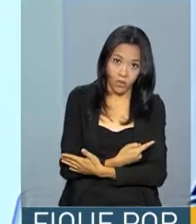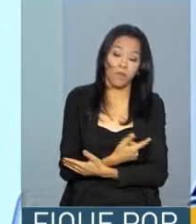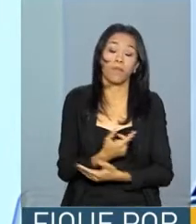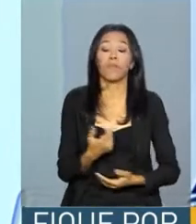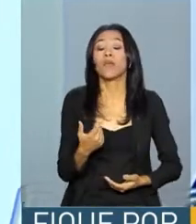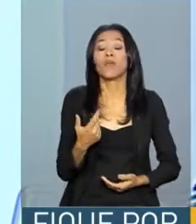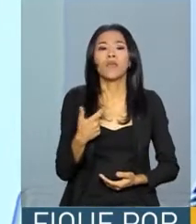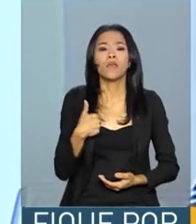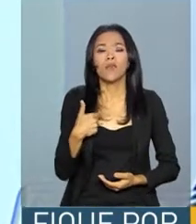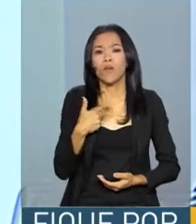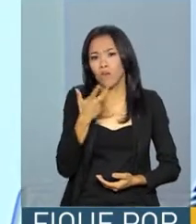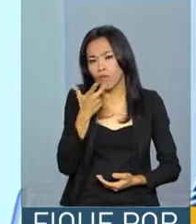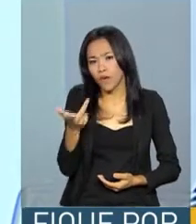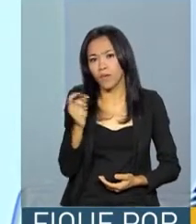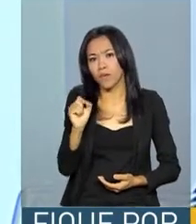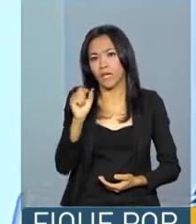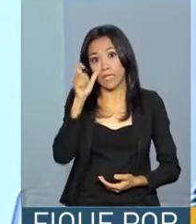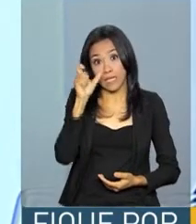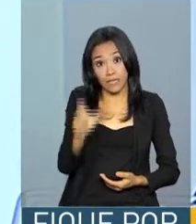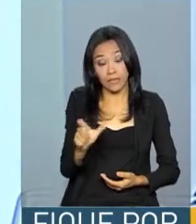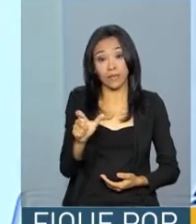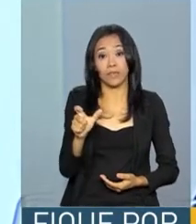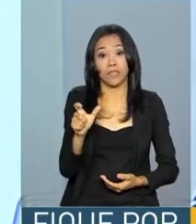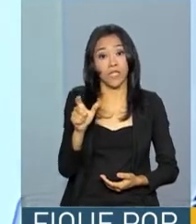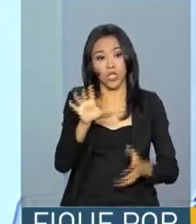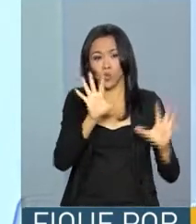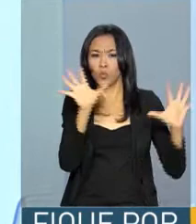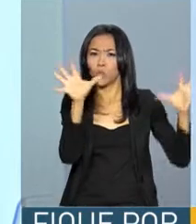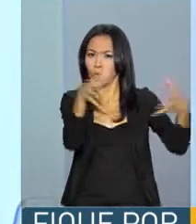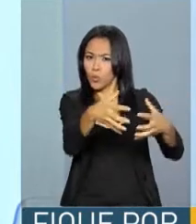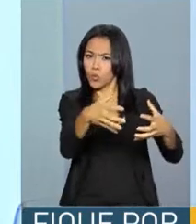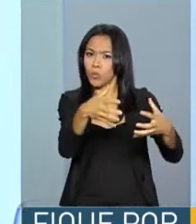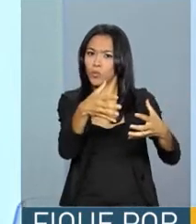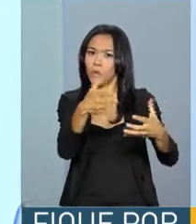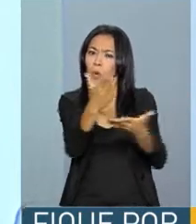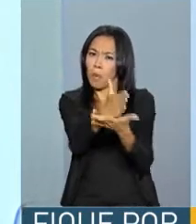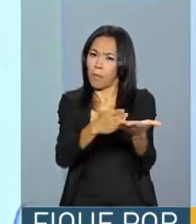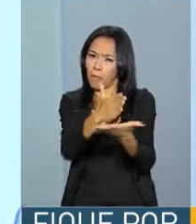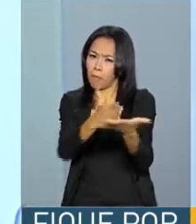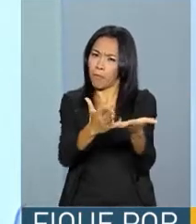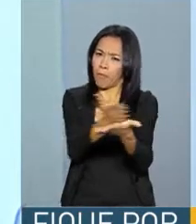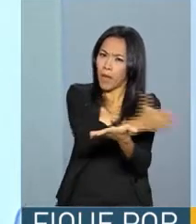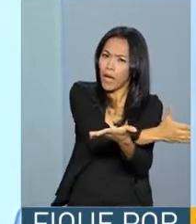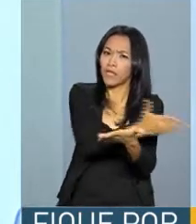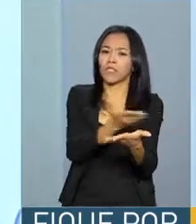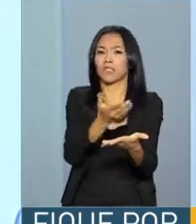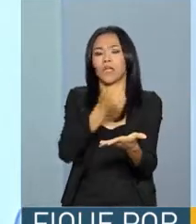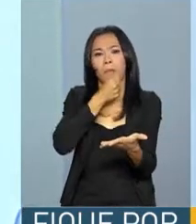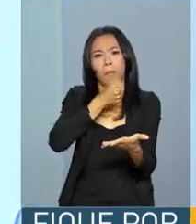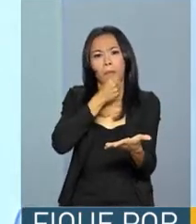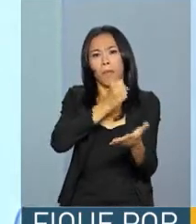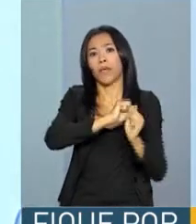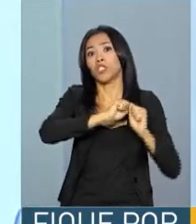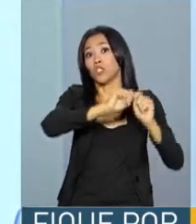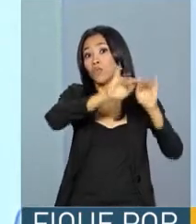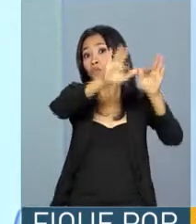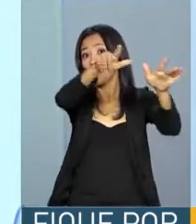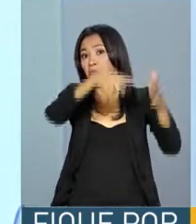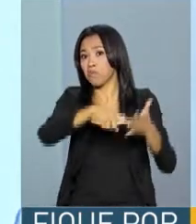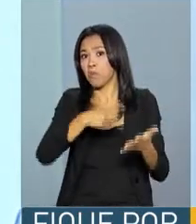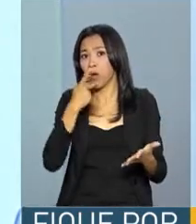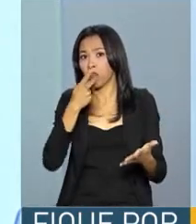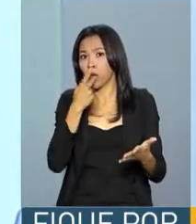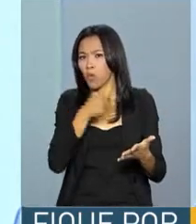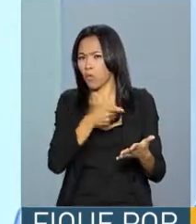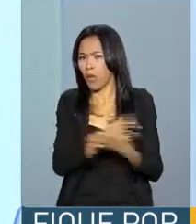eu digo o seguinte, interessante, uma parte da imprensa divulgou um diálogo inexistente. Eu aproveito a sua pergunta para